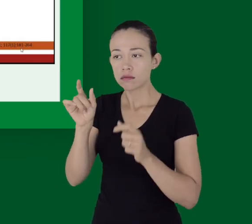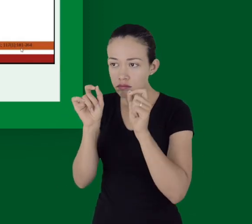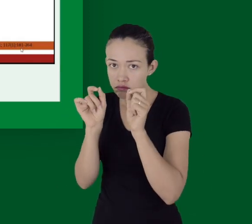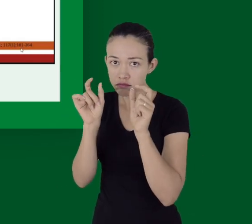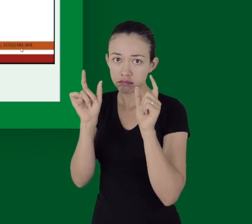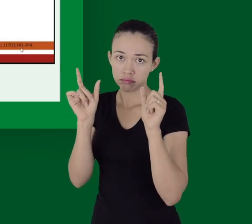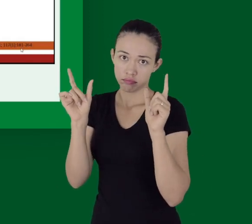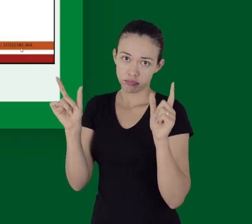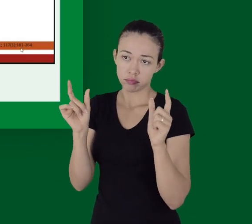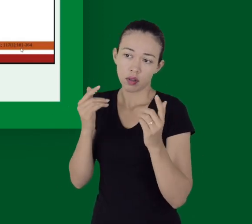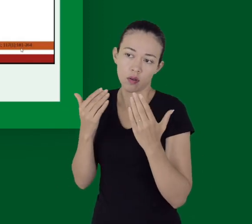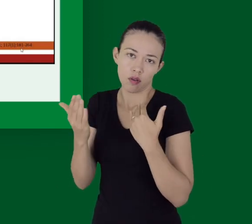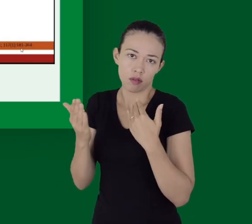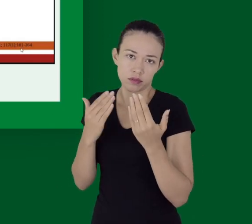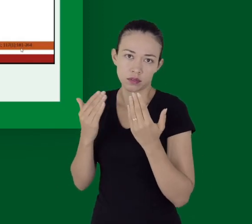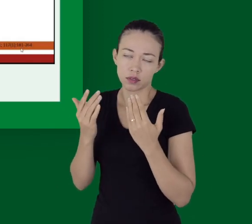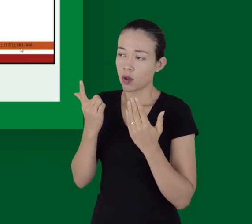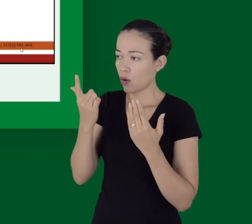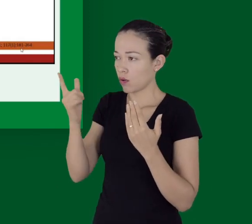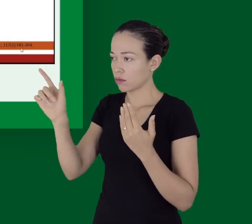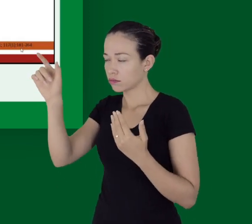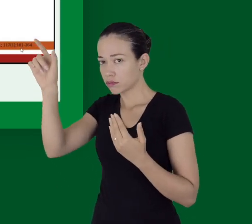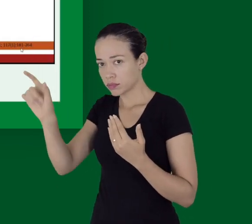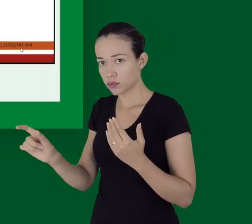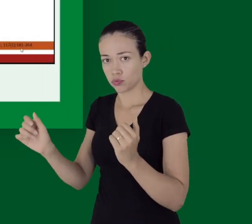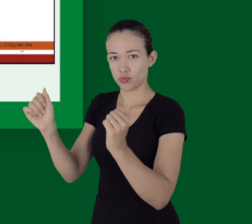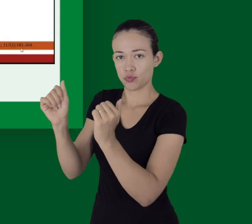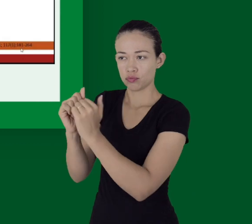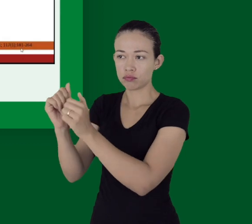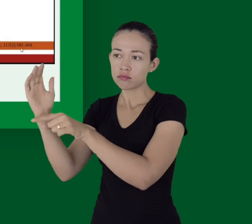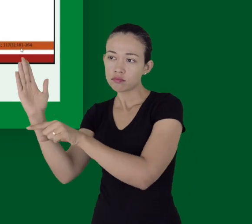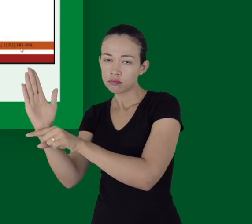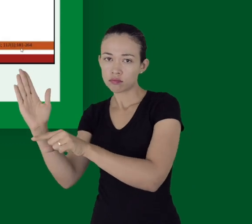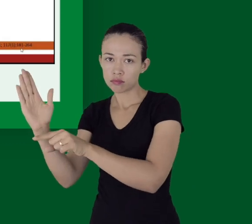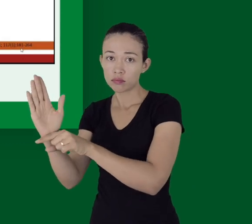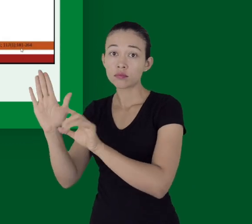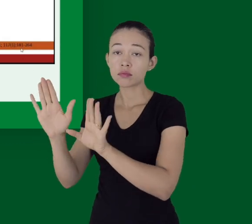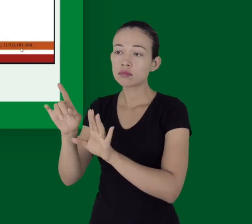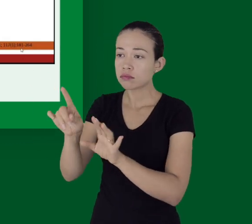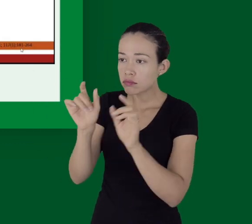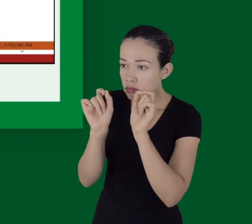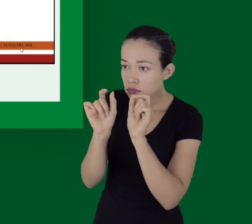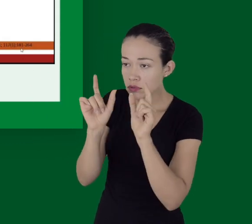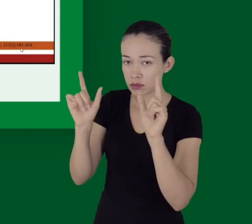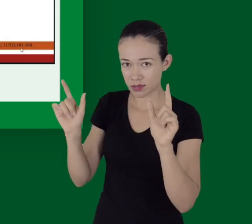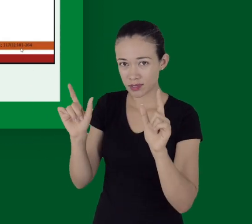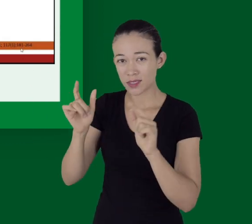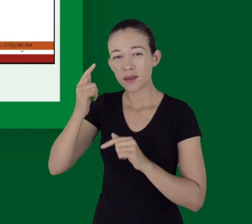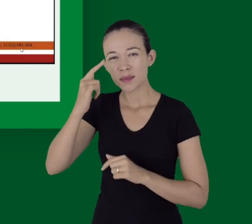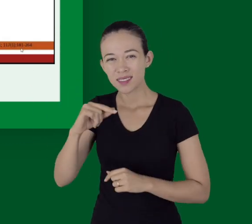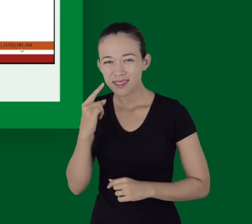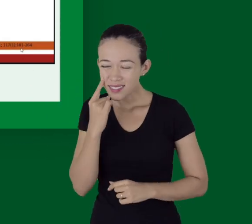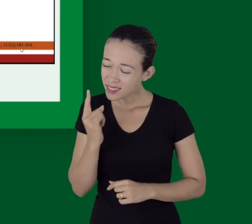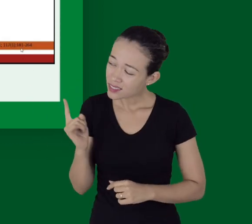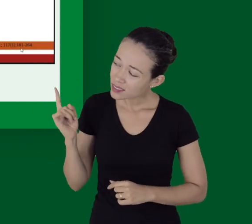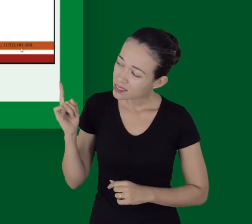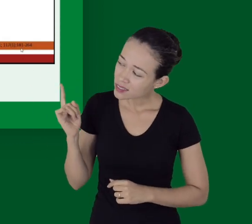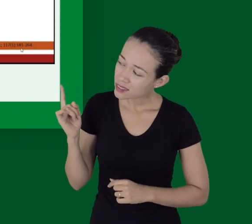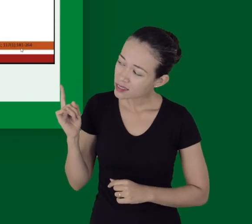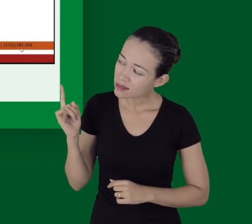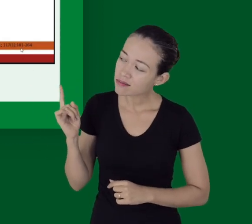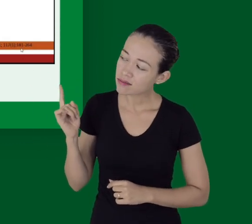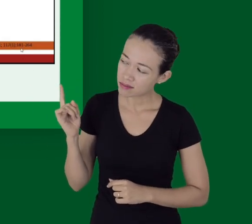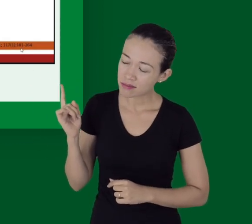do slide, com essa mão sobre o peito, uma face de dor, que está sofrendo, né, que está com dor mesmo, e